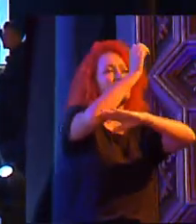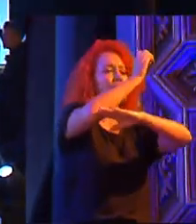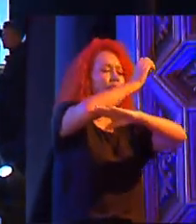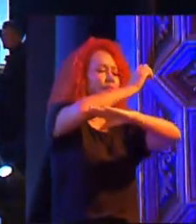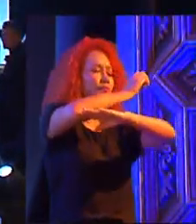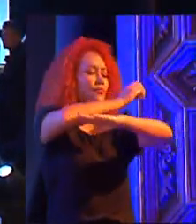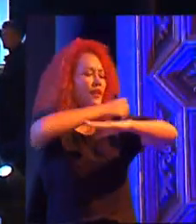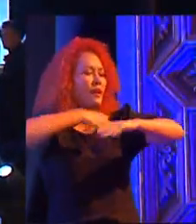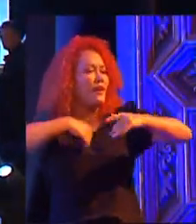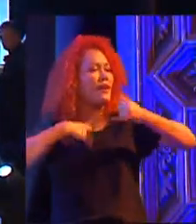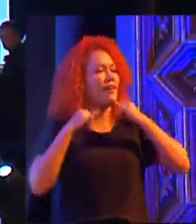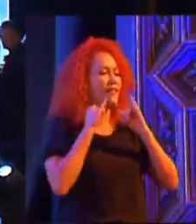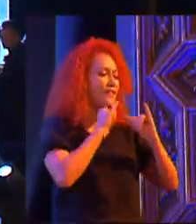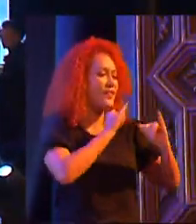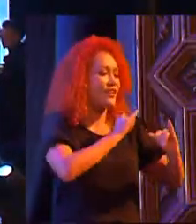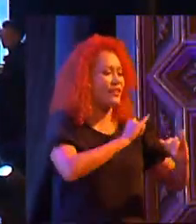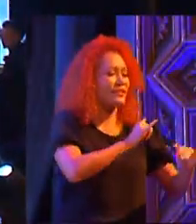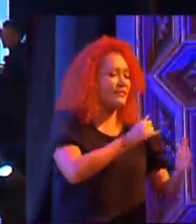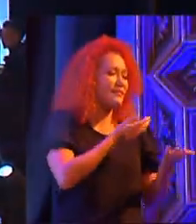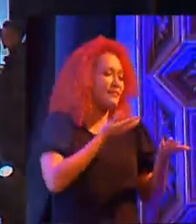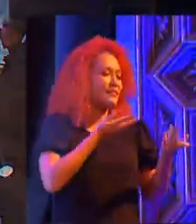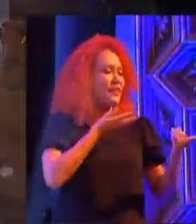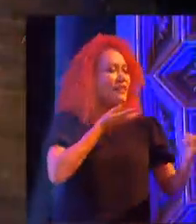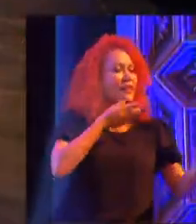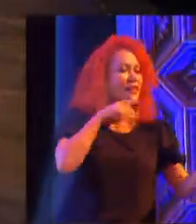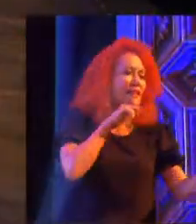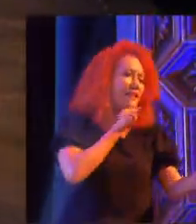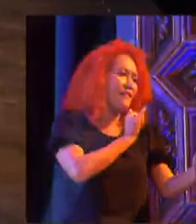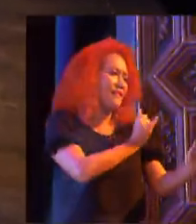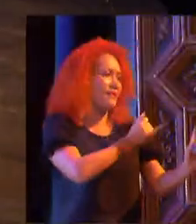sol. Eu vou te dizer